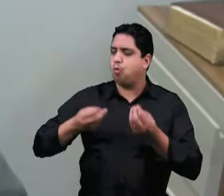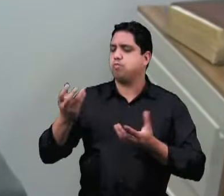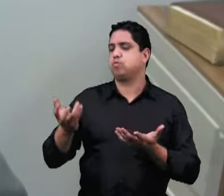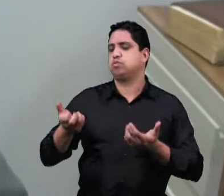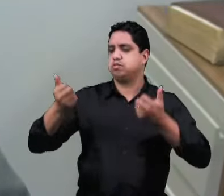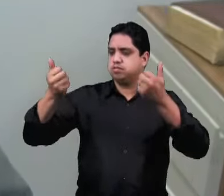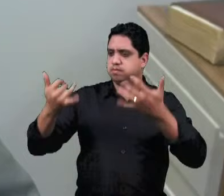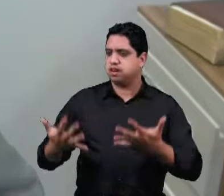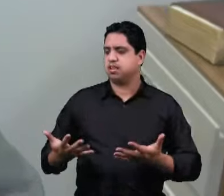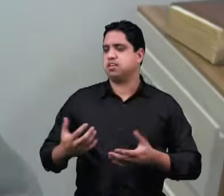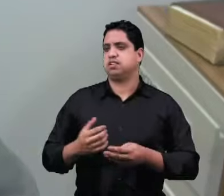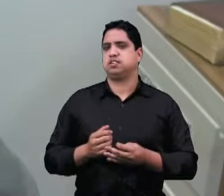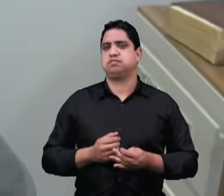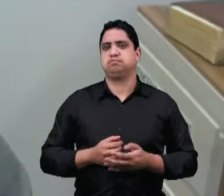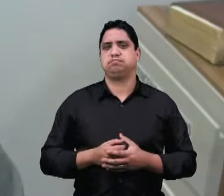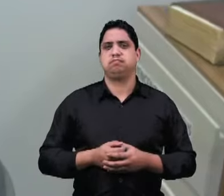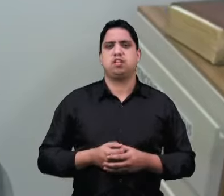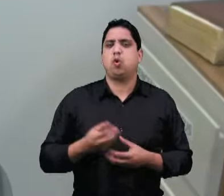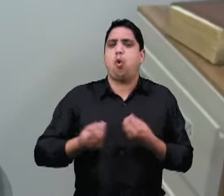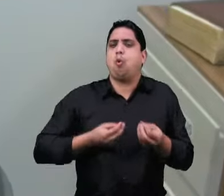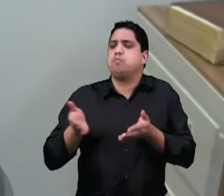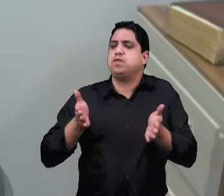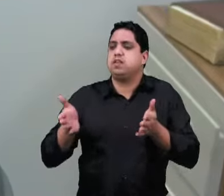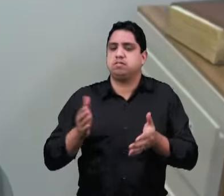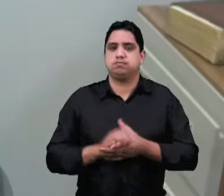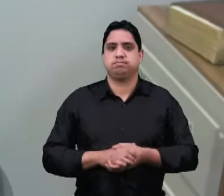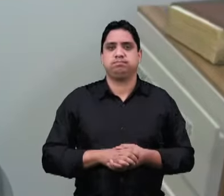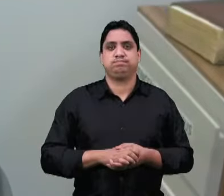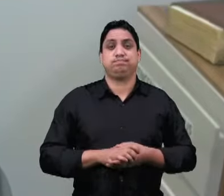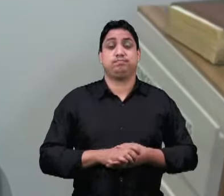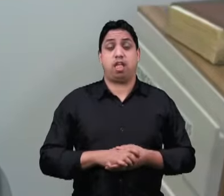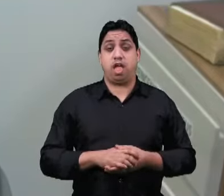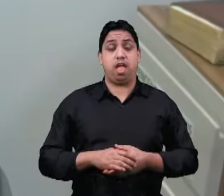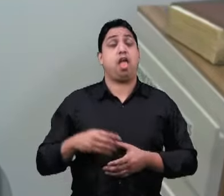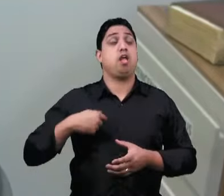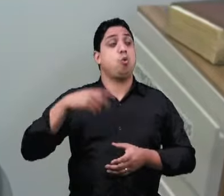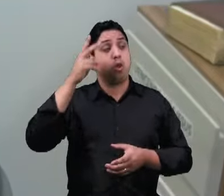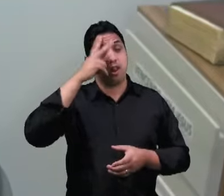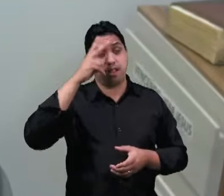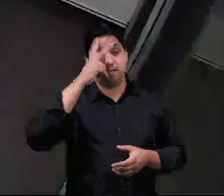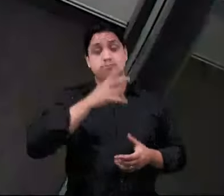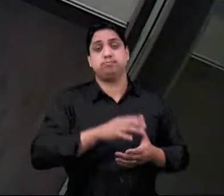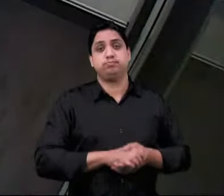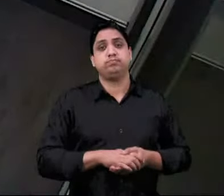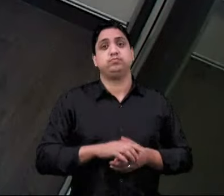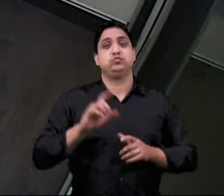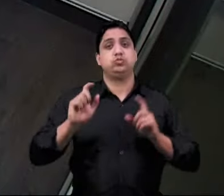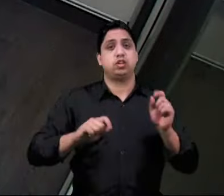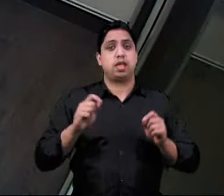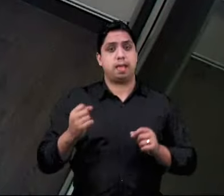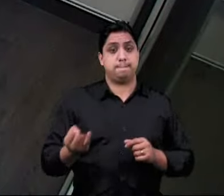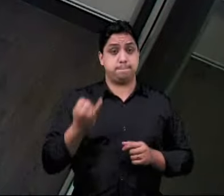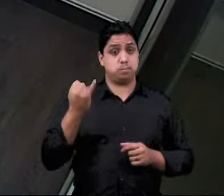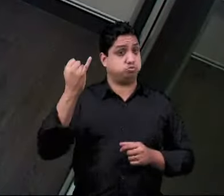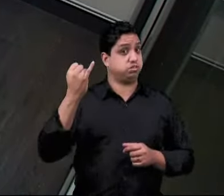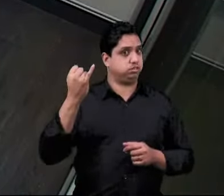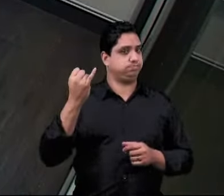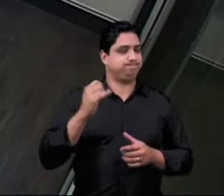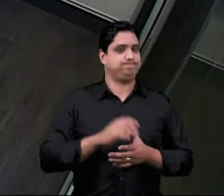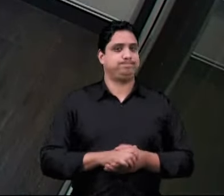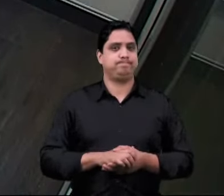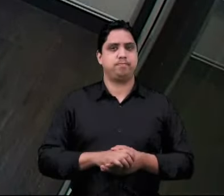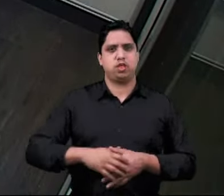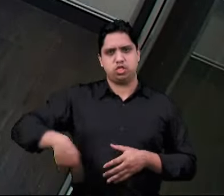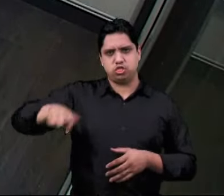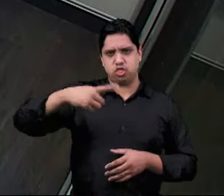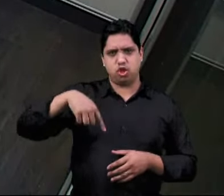pastor ordenado. Esse período, como é que foi, pastor? Eu lembro sempre de uma coisa muito importante.